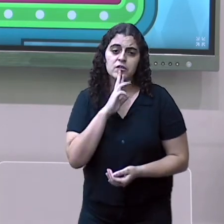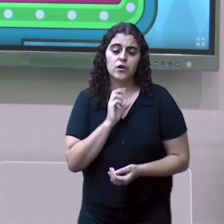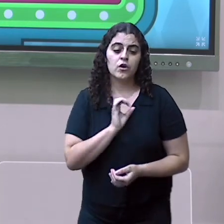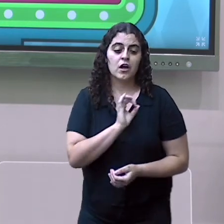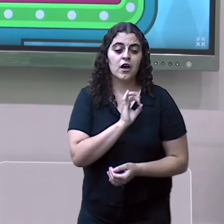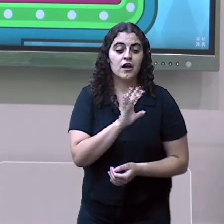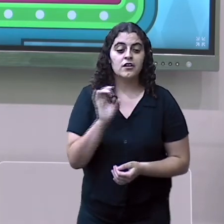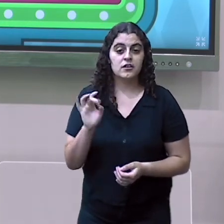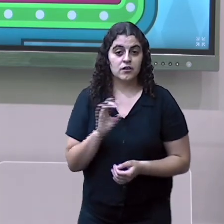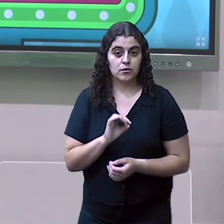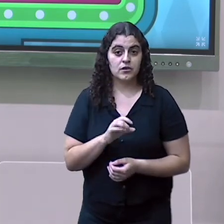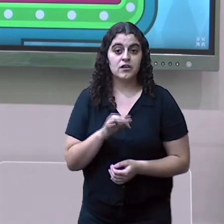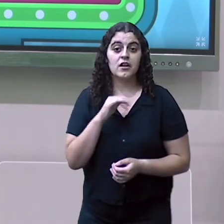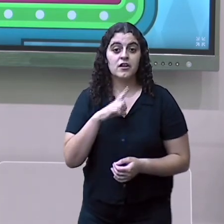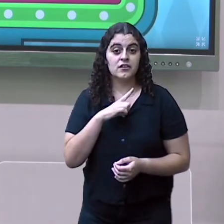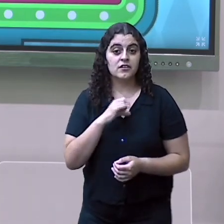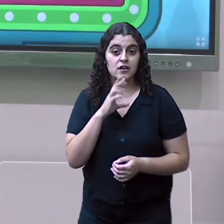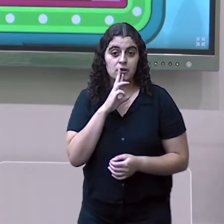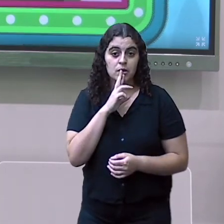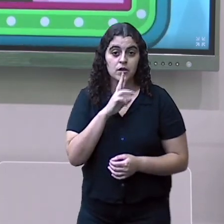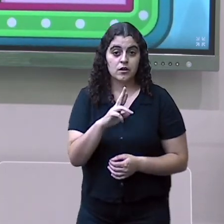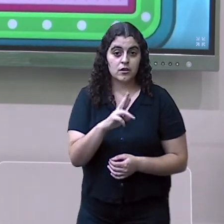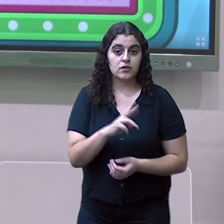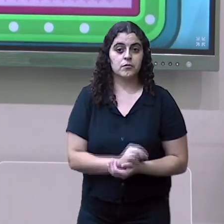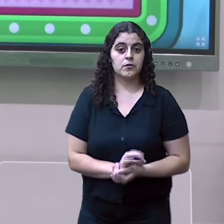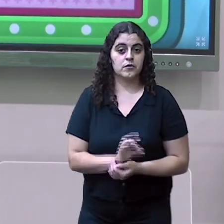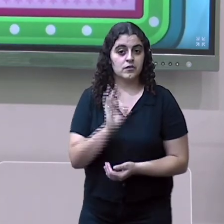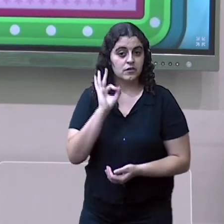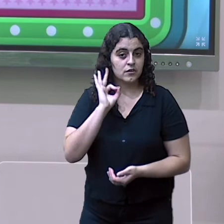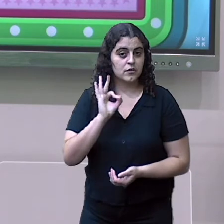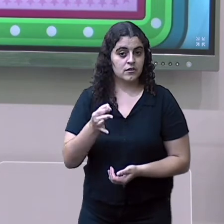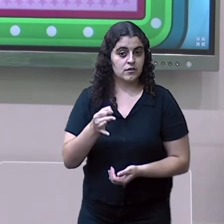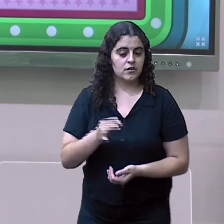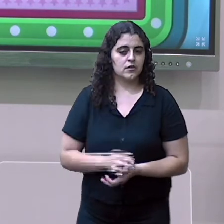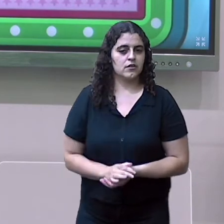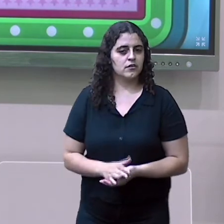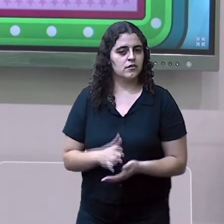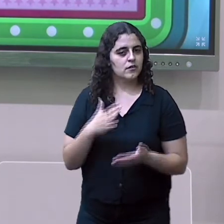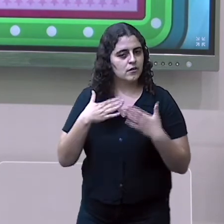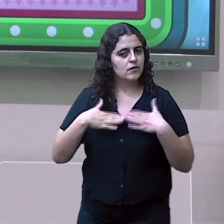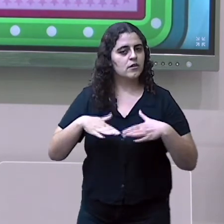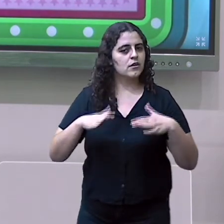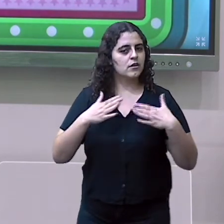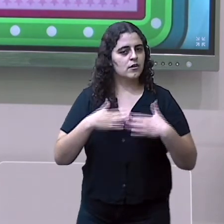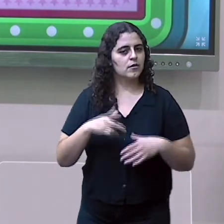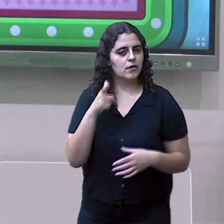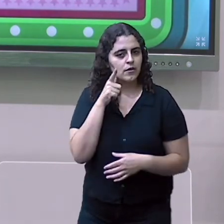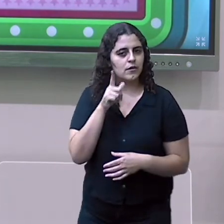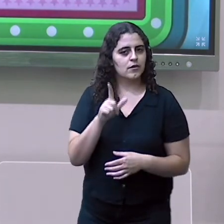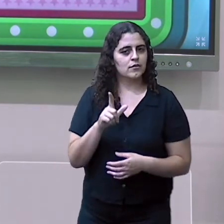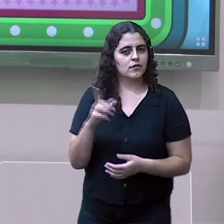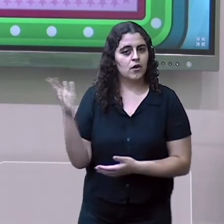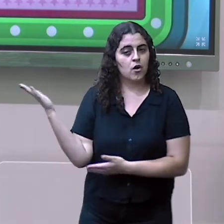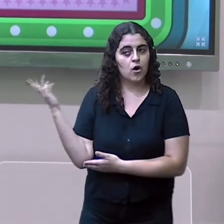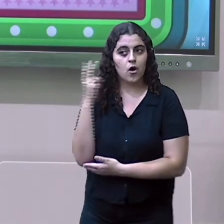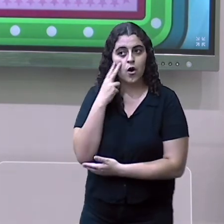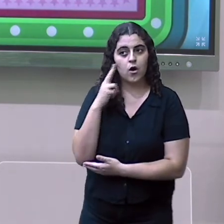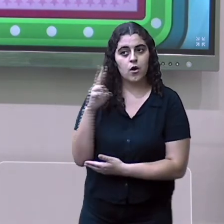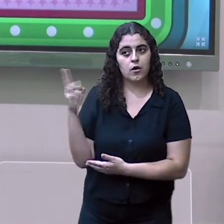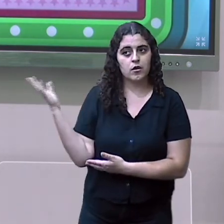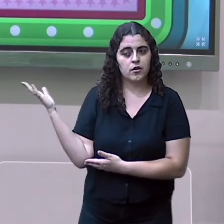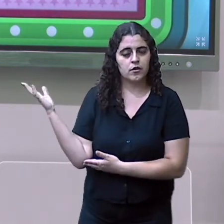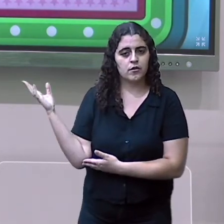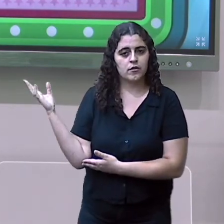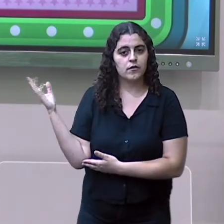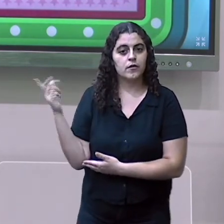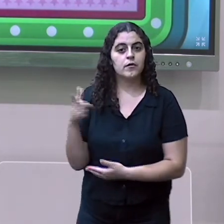resposta. Eu vou atrás dessa resposta e eu não preciso ter um medo exagerado. Olha, vamos tentar achar essa